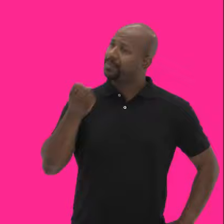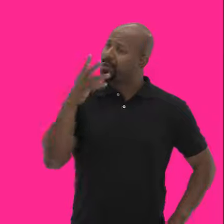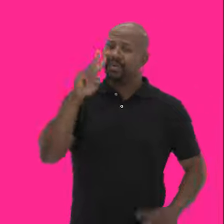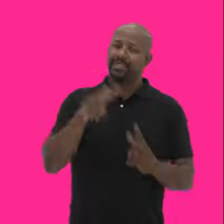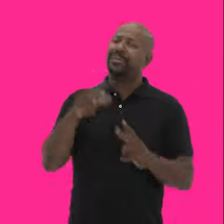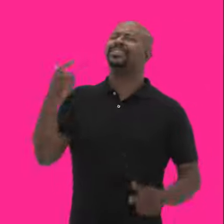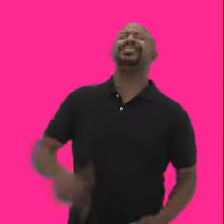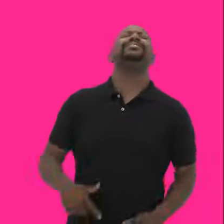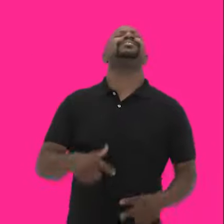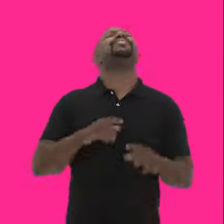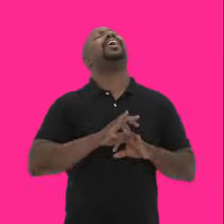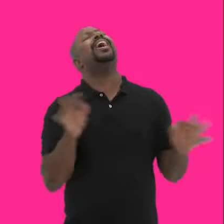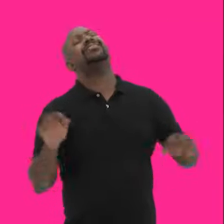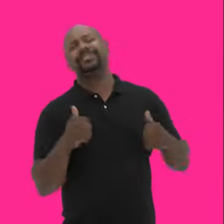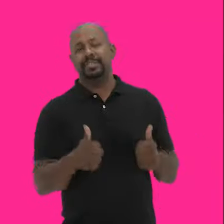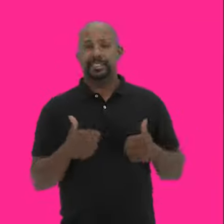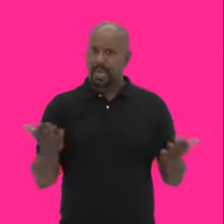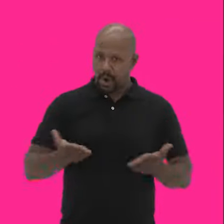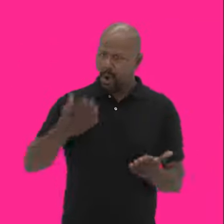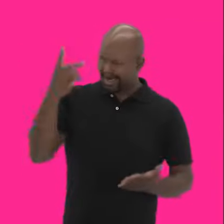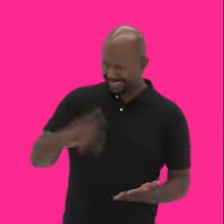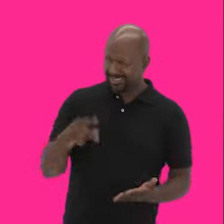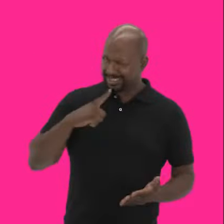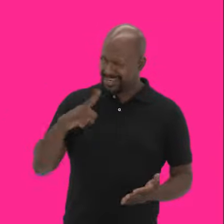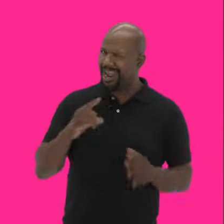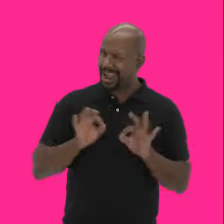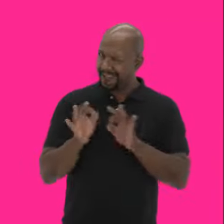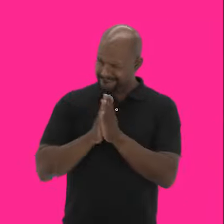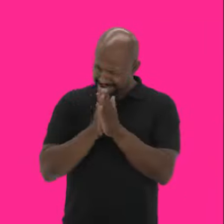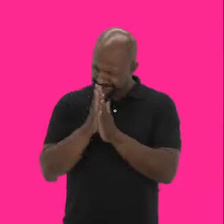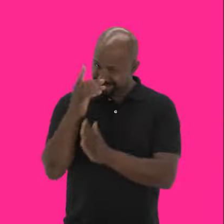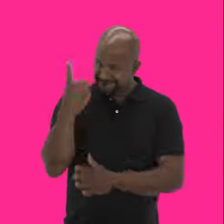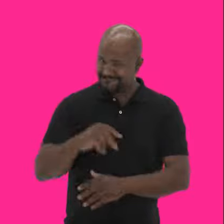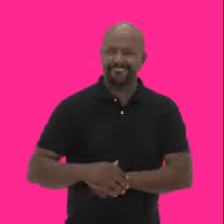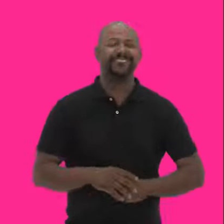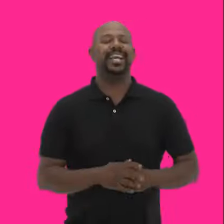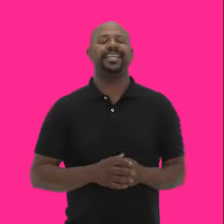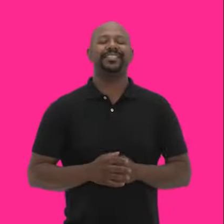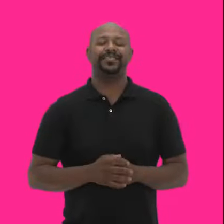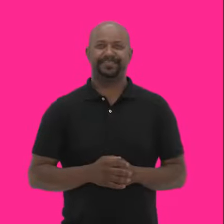Pô, vou te ver demais, cara! Aí. Hoje tem!